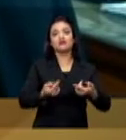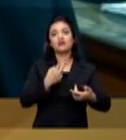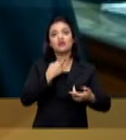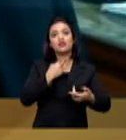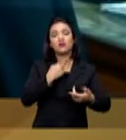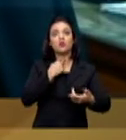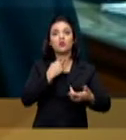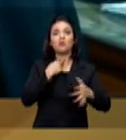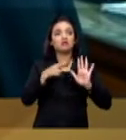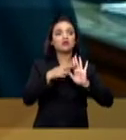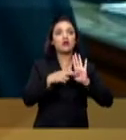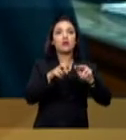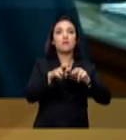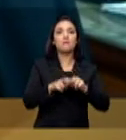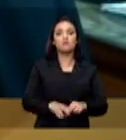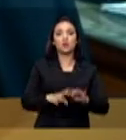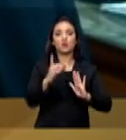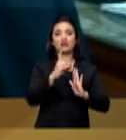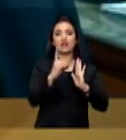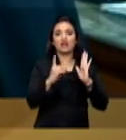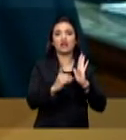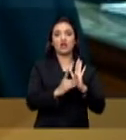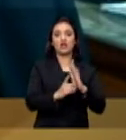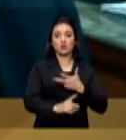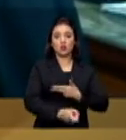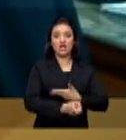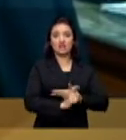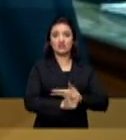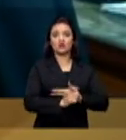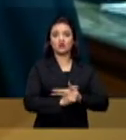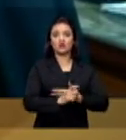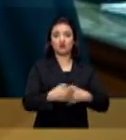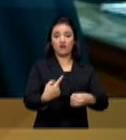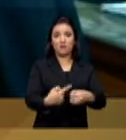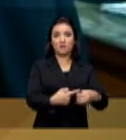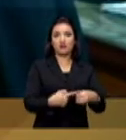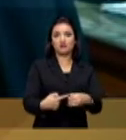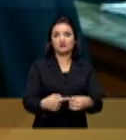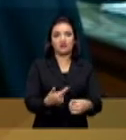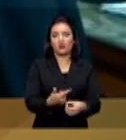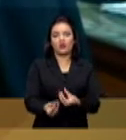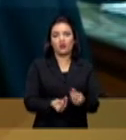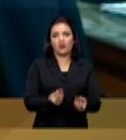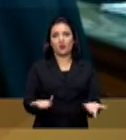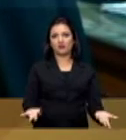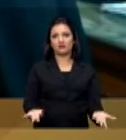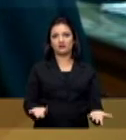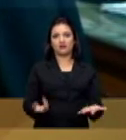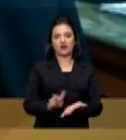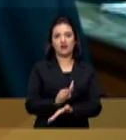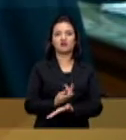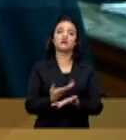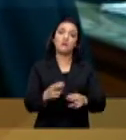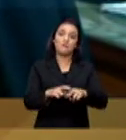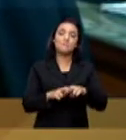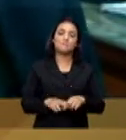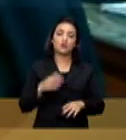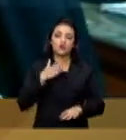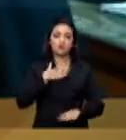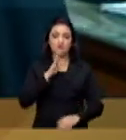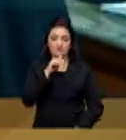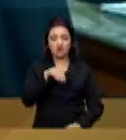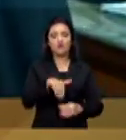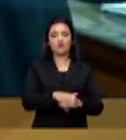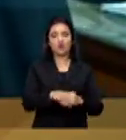e decreto do Executivo Municipal ainda por cima. Por isso eu peço vênia para votar contra a